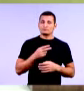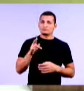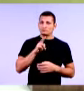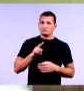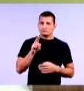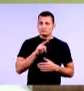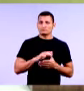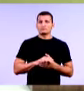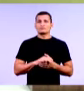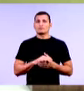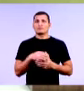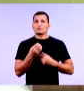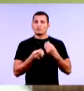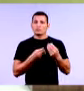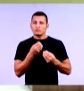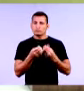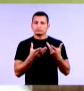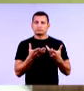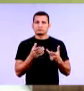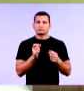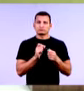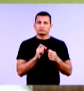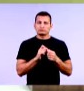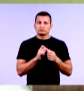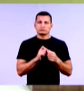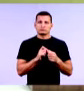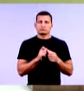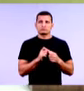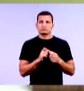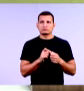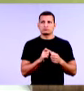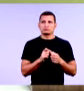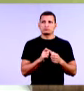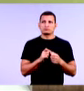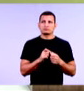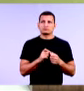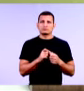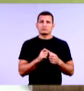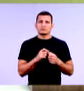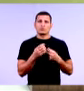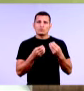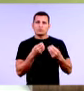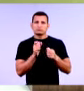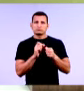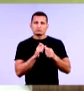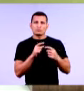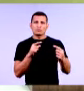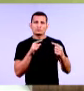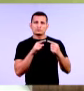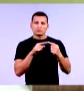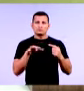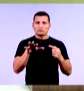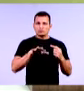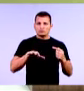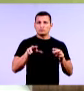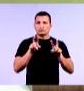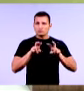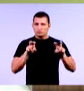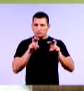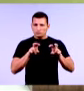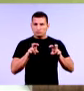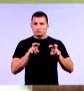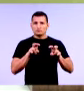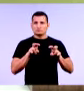buscamos soluções para esse tipo de situação, no que concerne a questão da conexão desses computadores, dessas máquinas que nós vamos